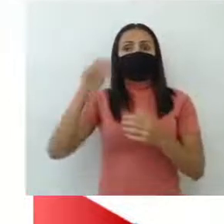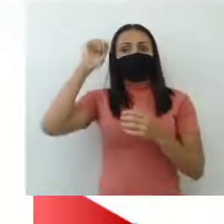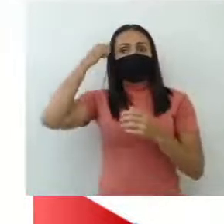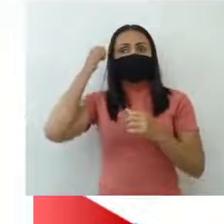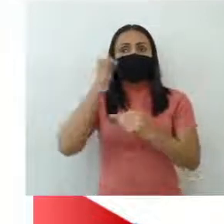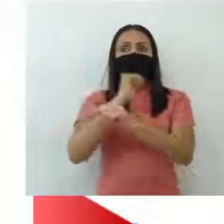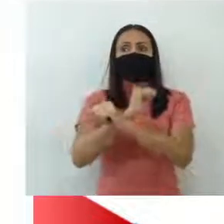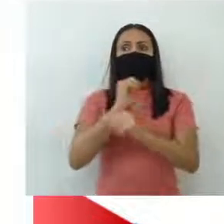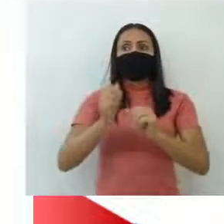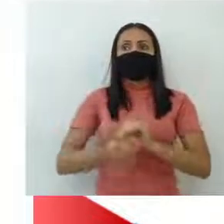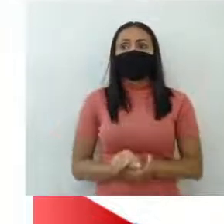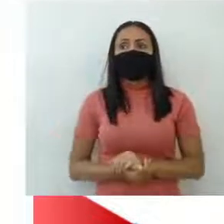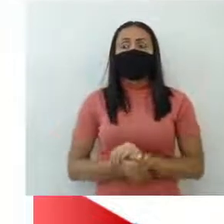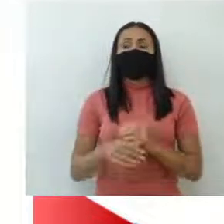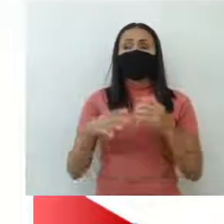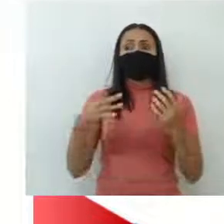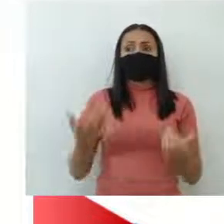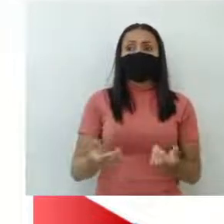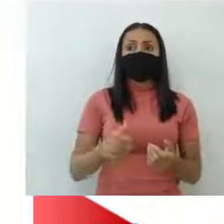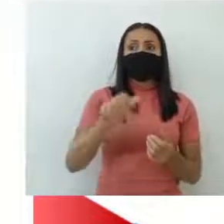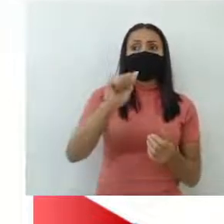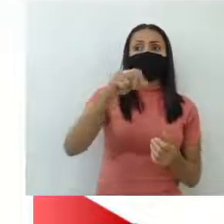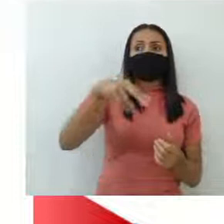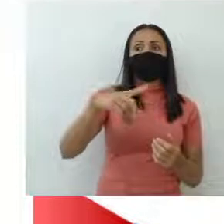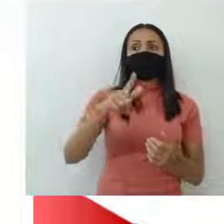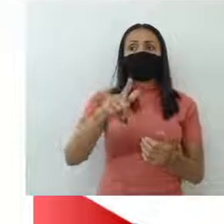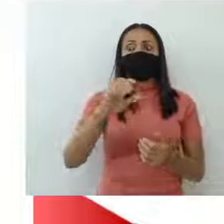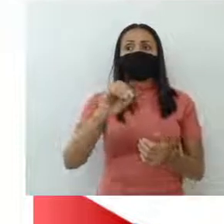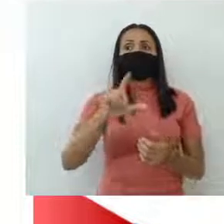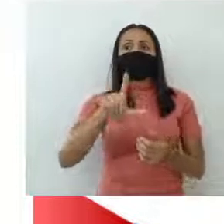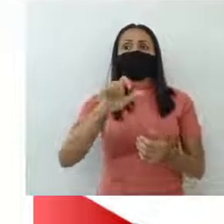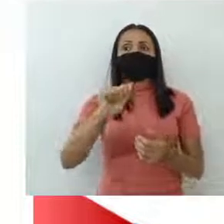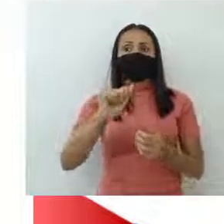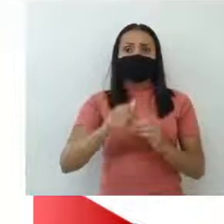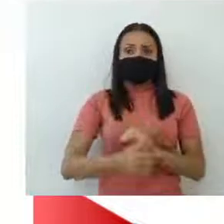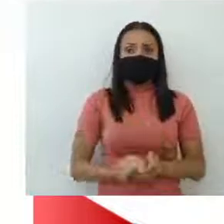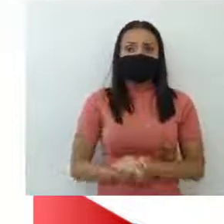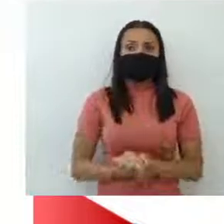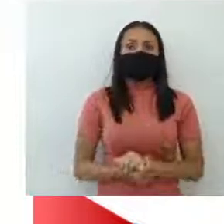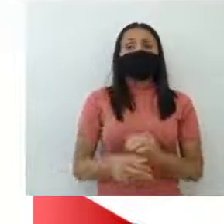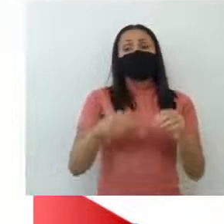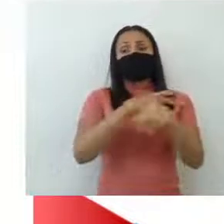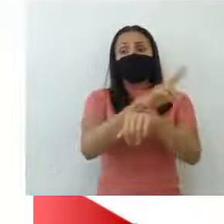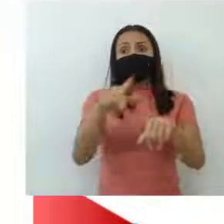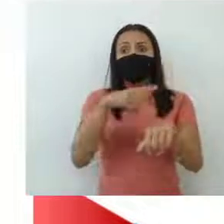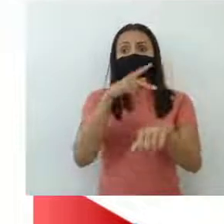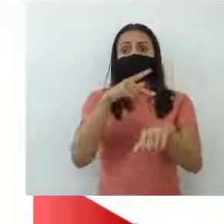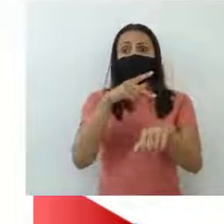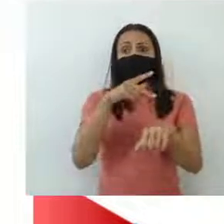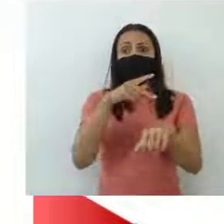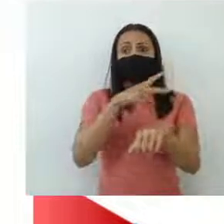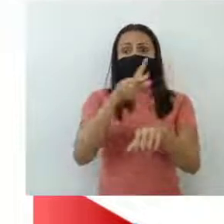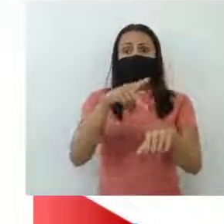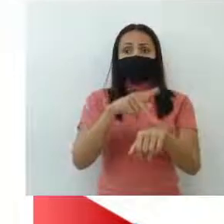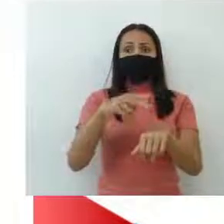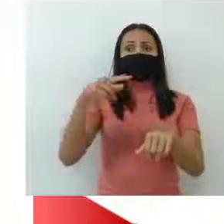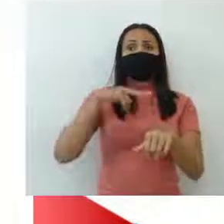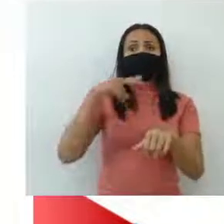Congo e da Angola, né? Nesse reino, né, portugueses conseguiram fundar, bem